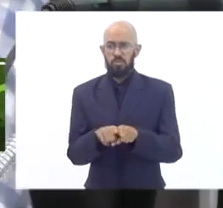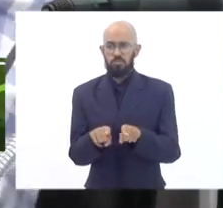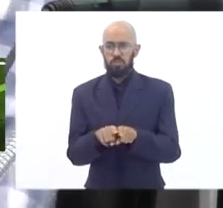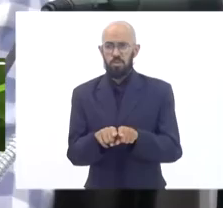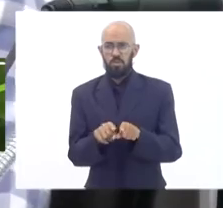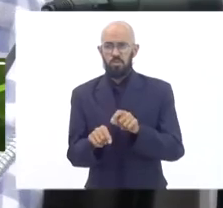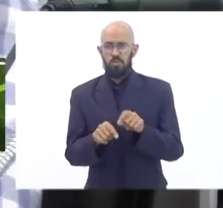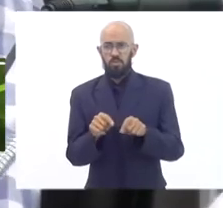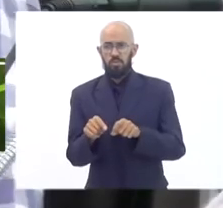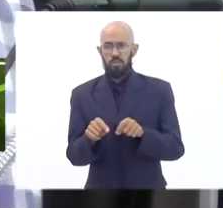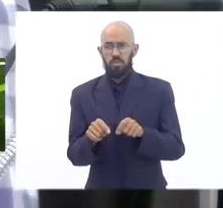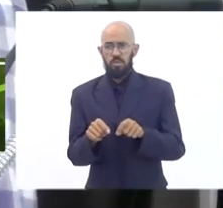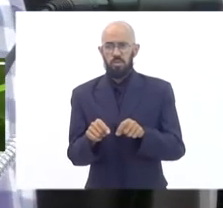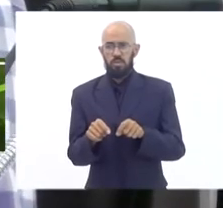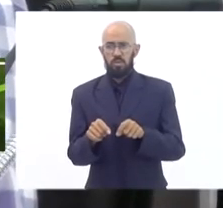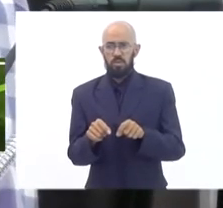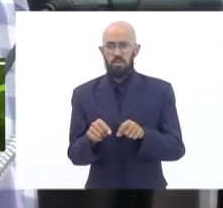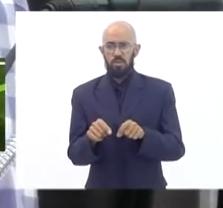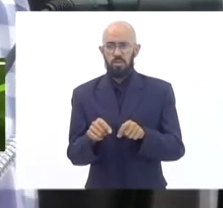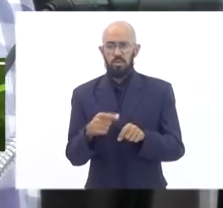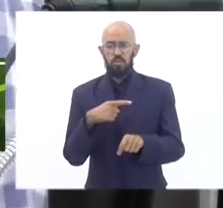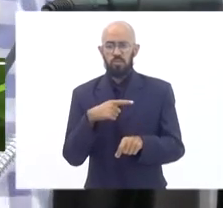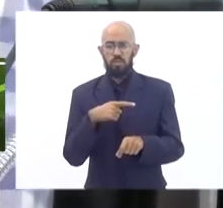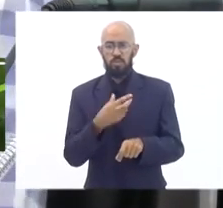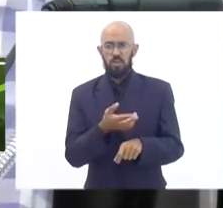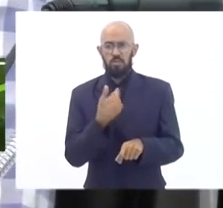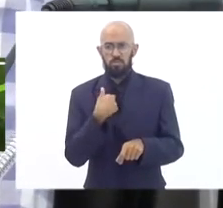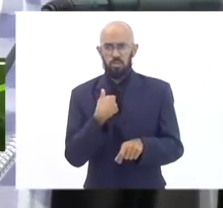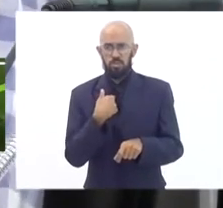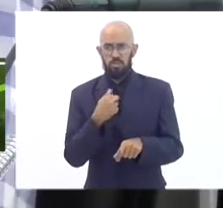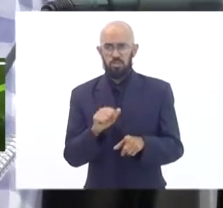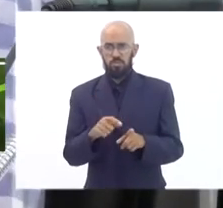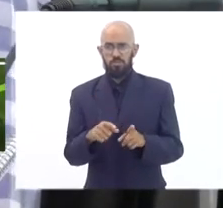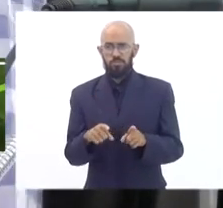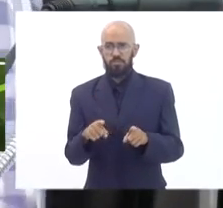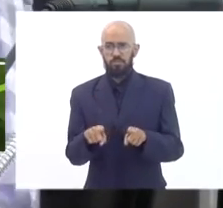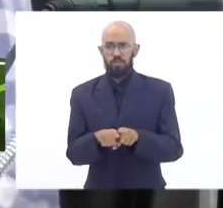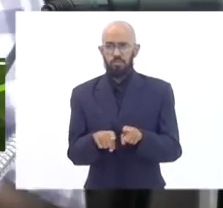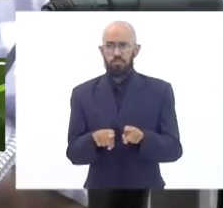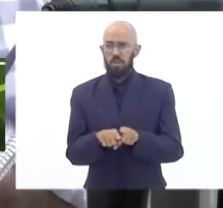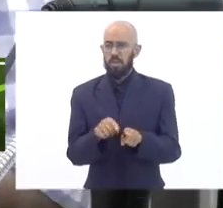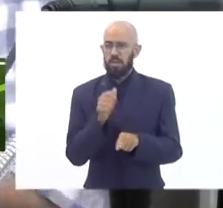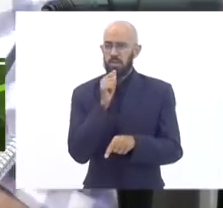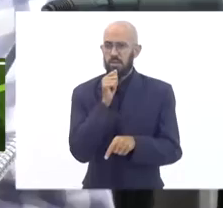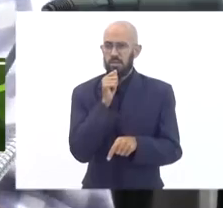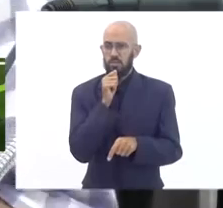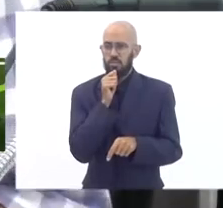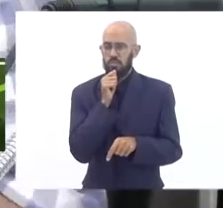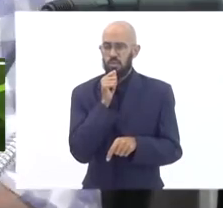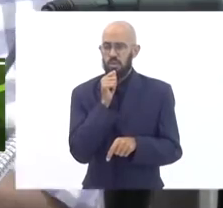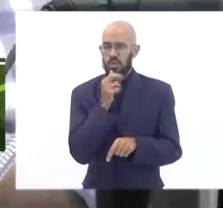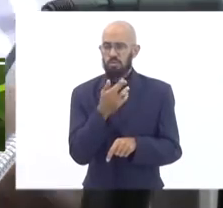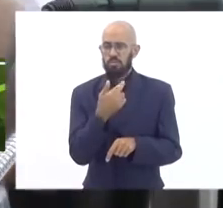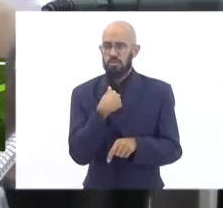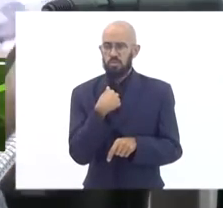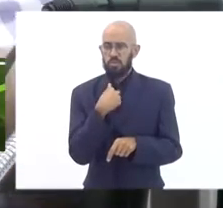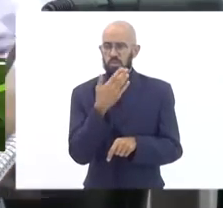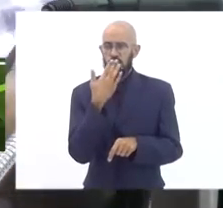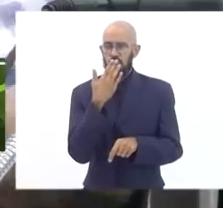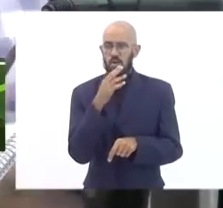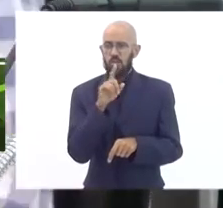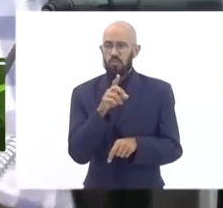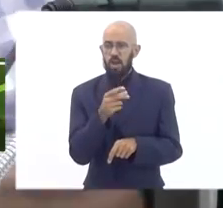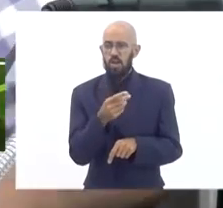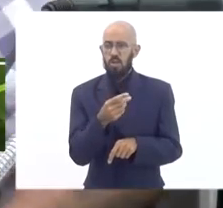que houvesse resposta para isso. Inclusive, não foi respondido ainda qual o valor do